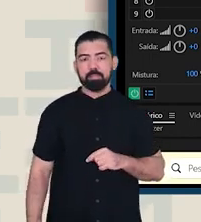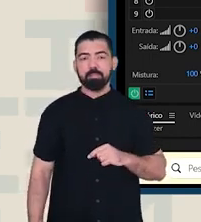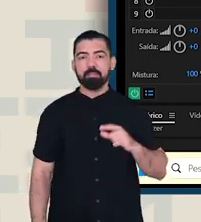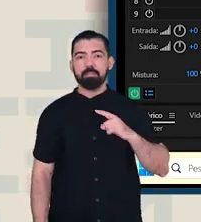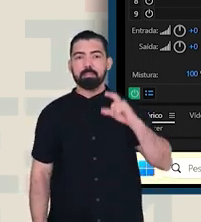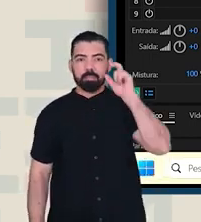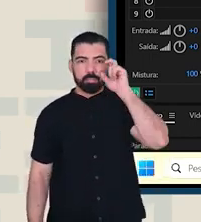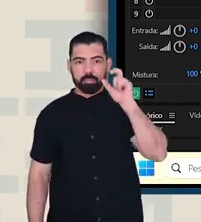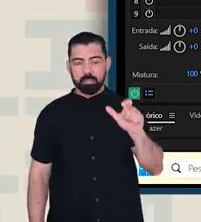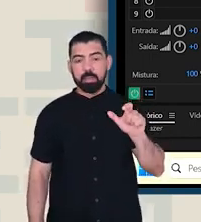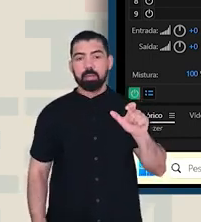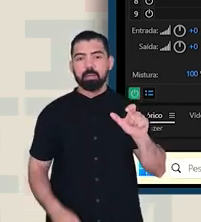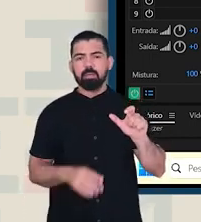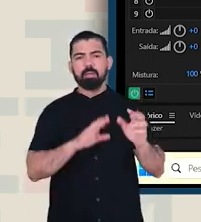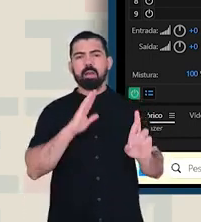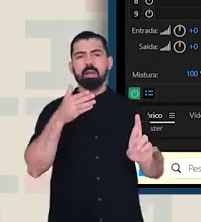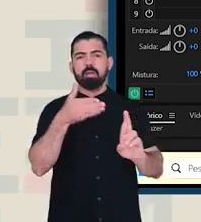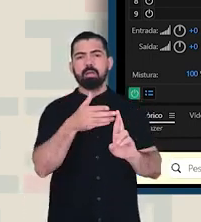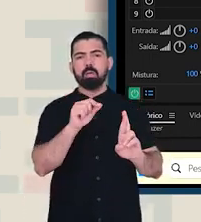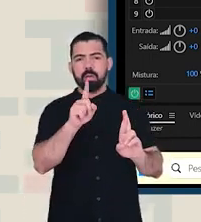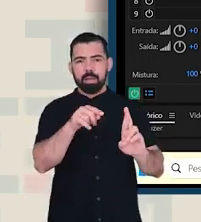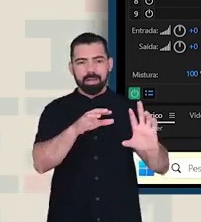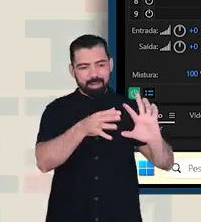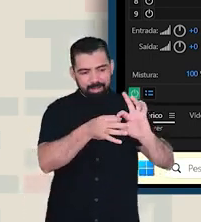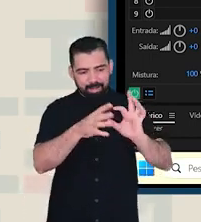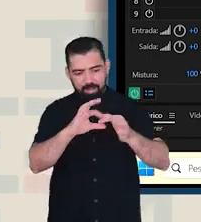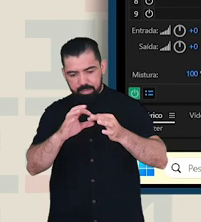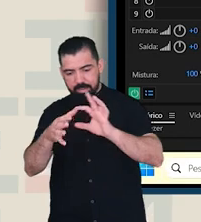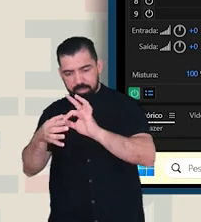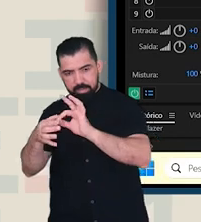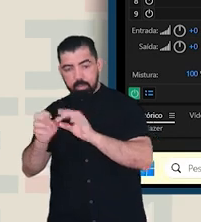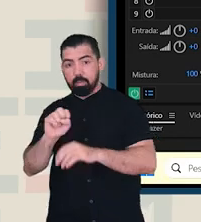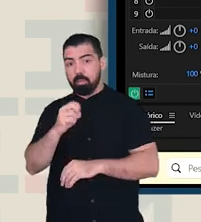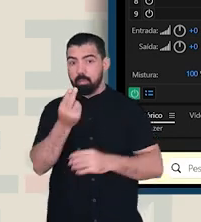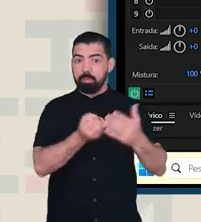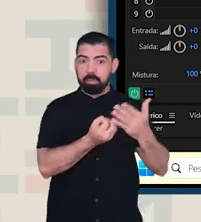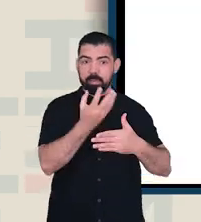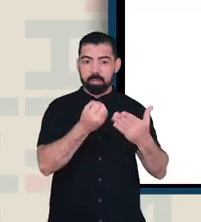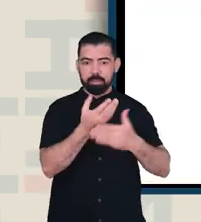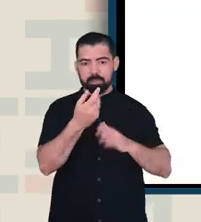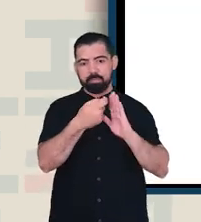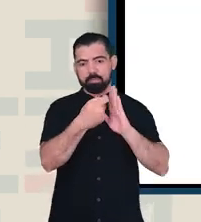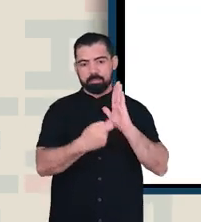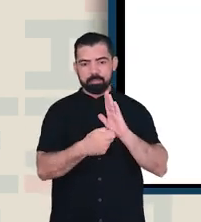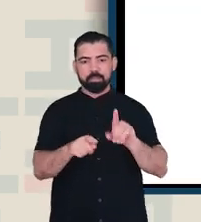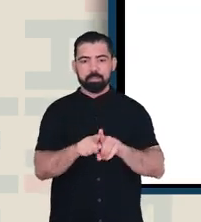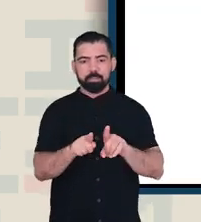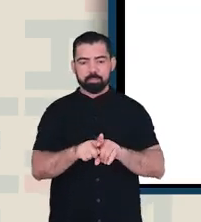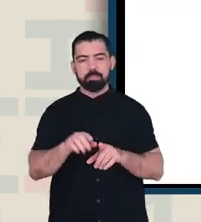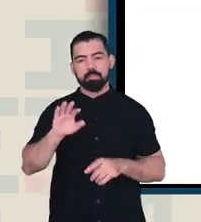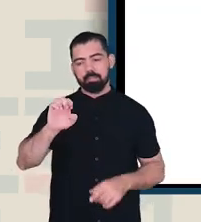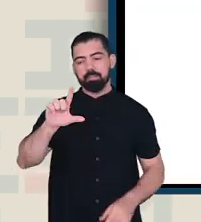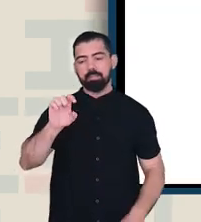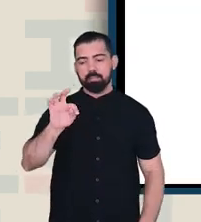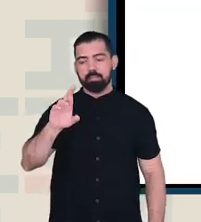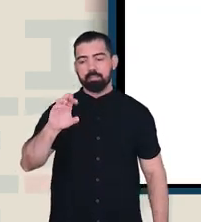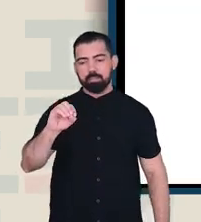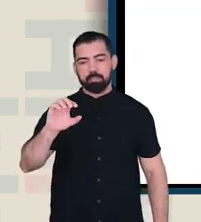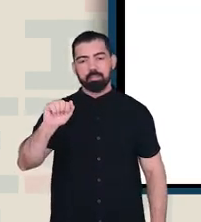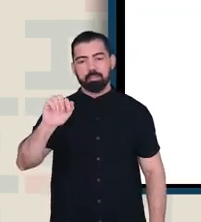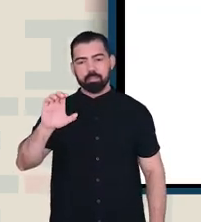Dennis Smalley se refere com encadeamentos ou criação, composição eletroacústica,